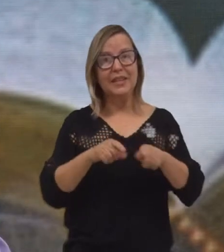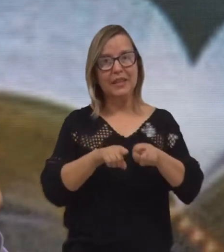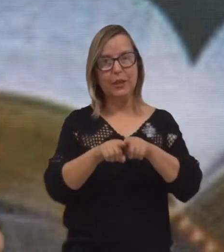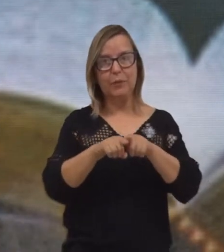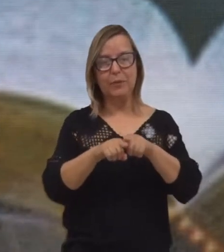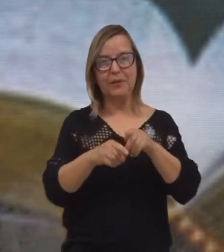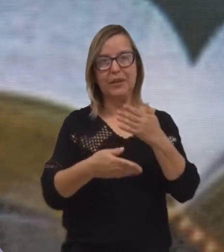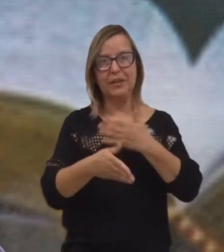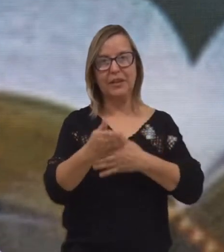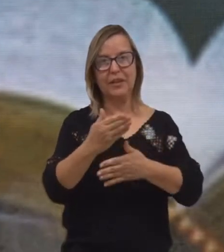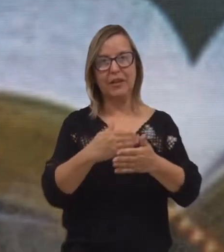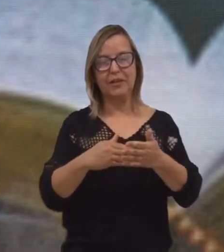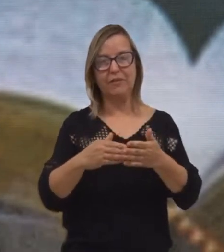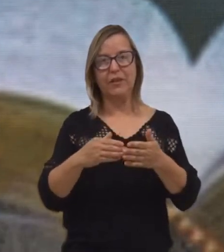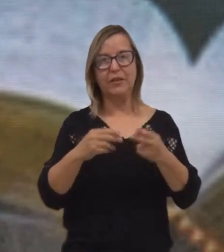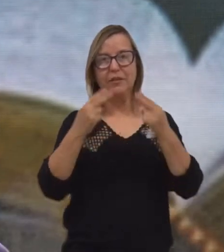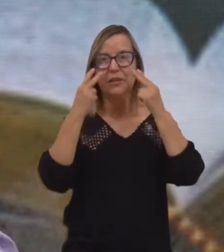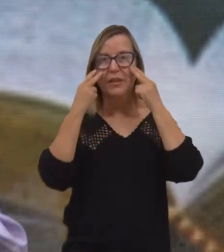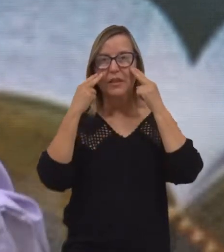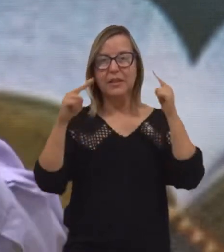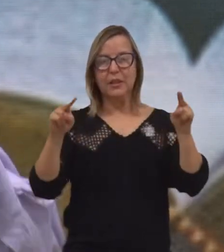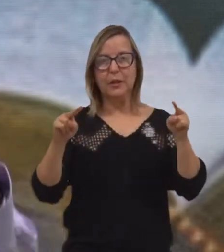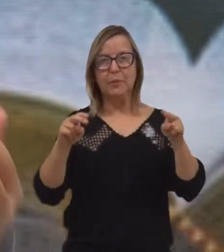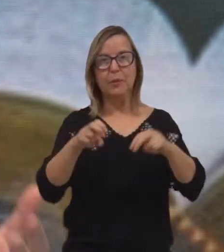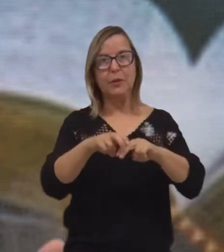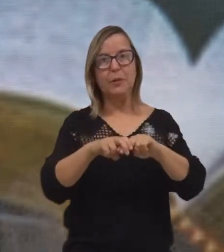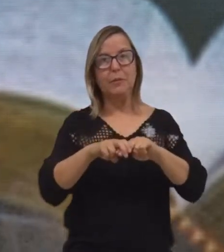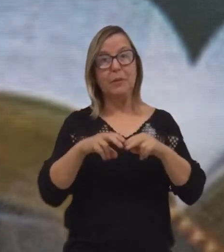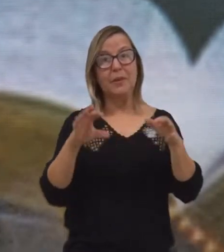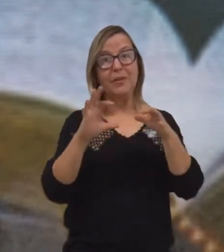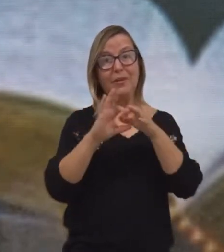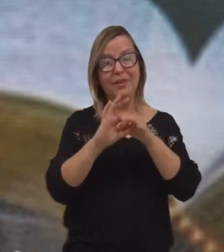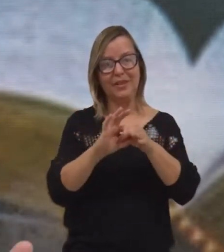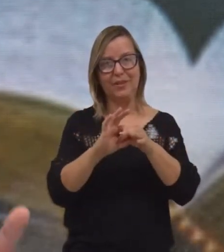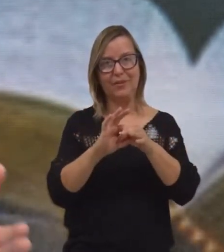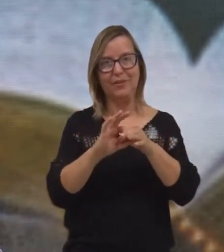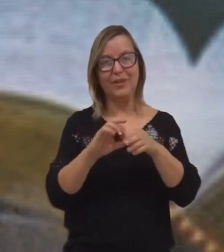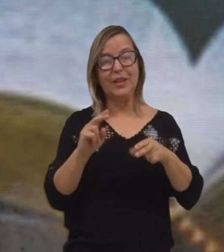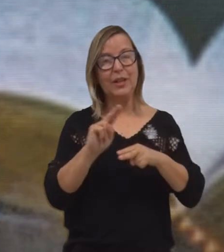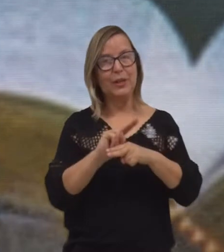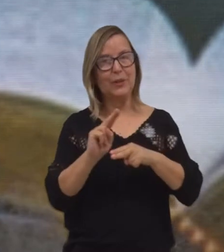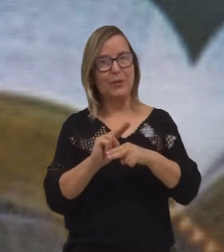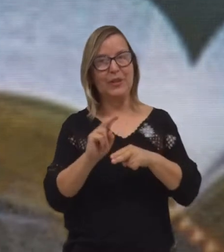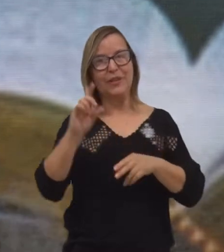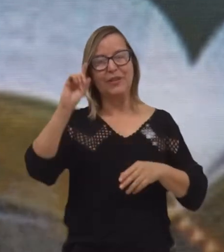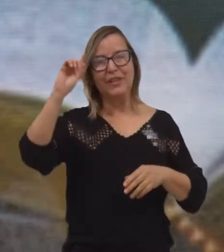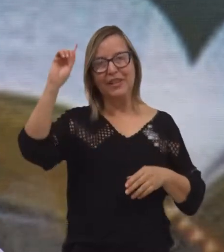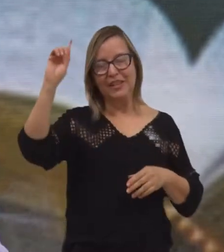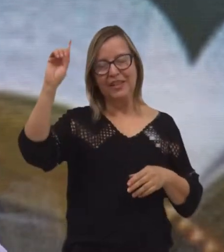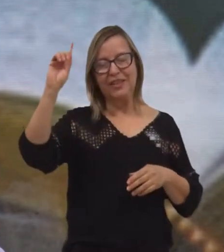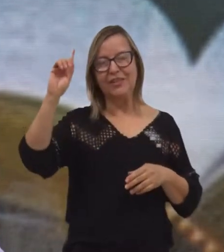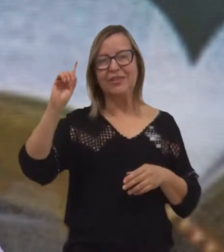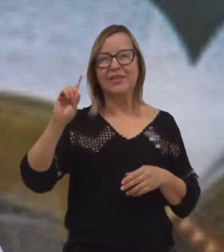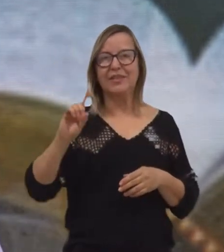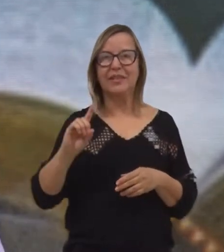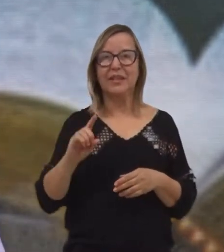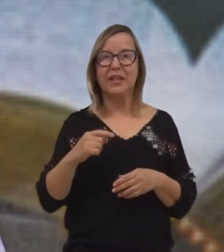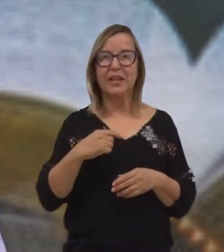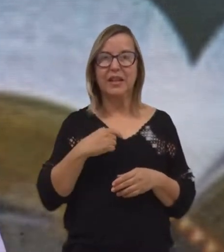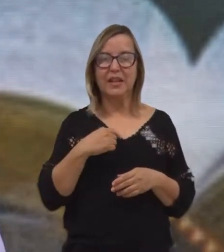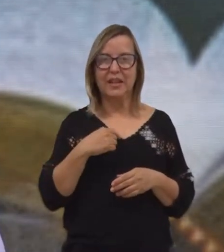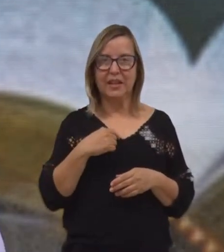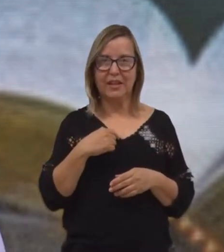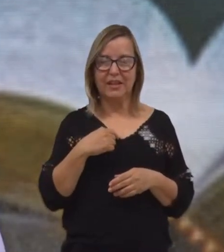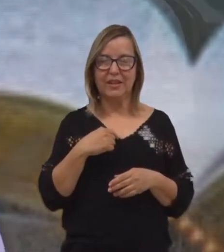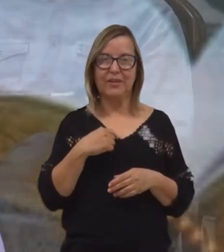seu testemunho, pela união, e nesse trato de Deus, né, onde um ferro afia outro, onde eu sou